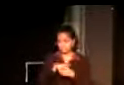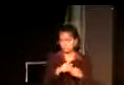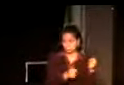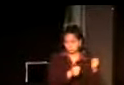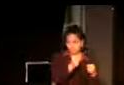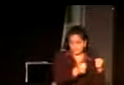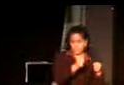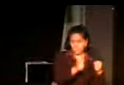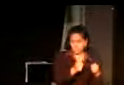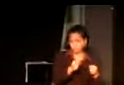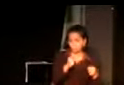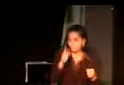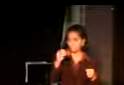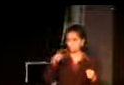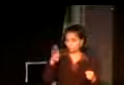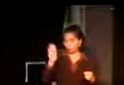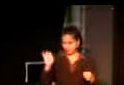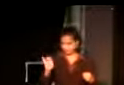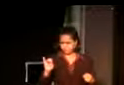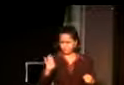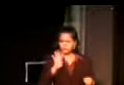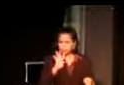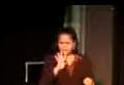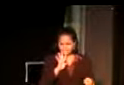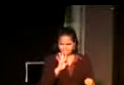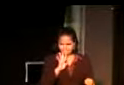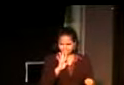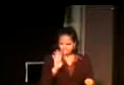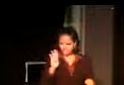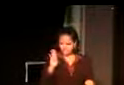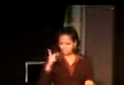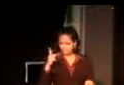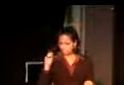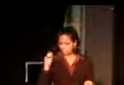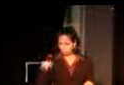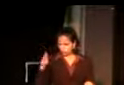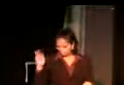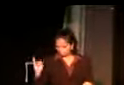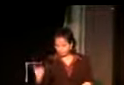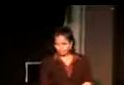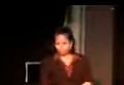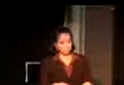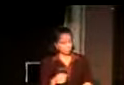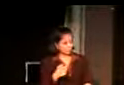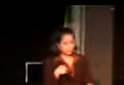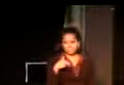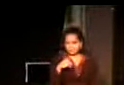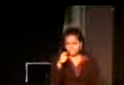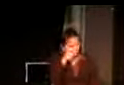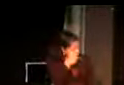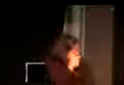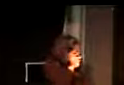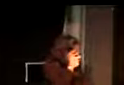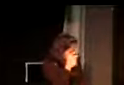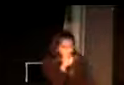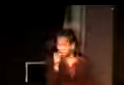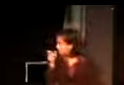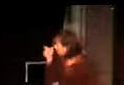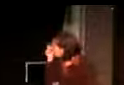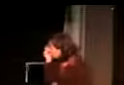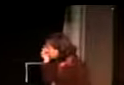escolhiam e saíam e eu passei por lá vi uma vi um uma Kombi e vi outra e de dentro de mim